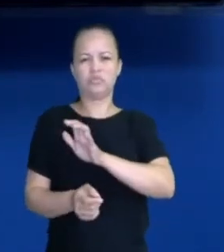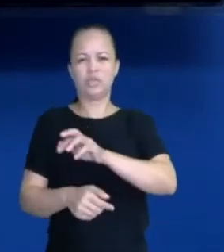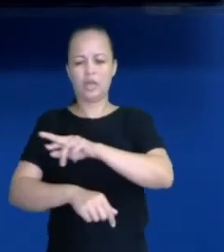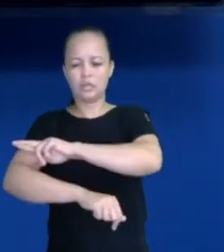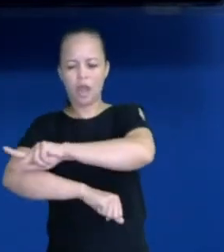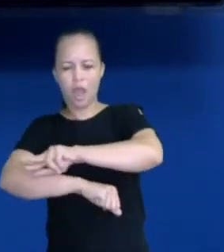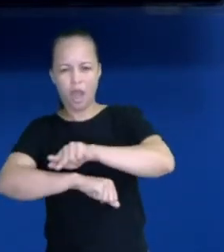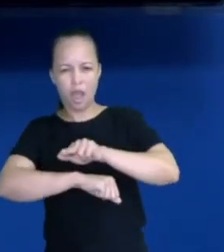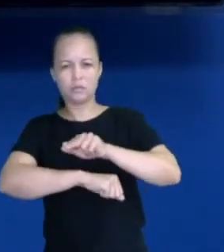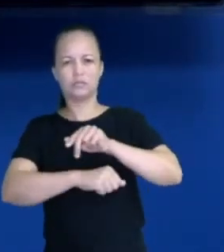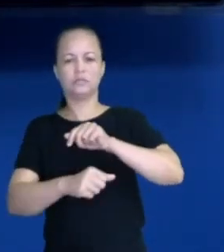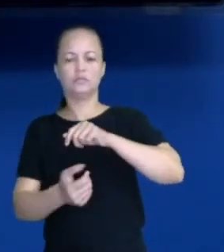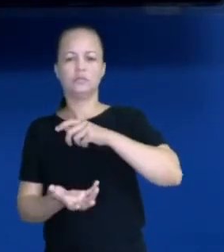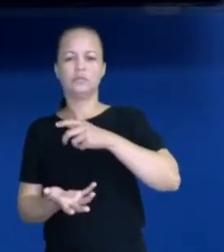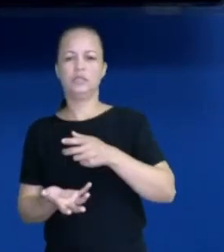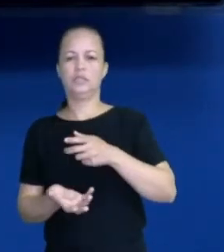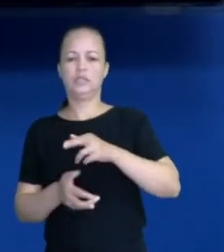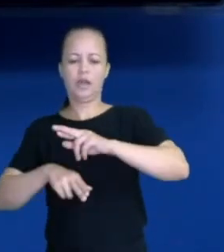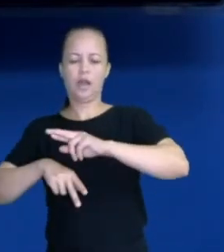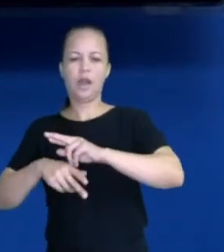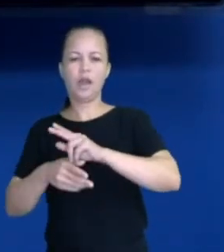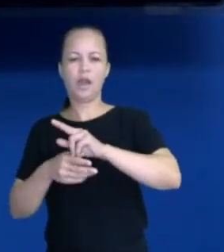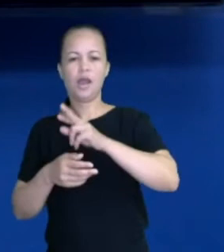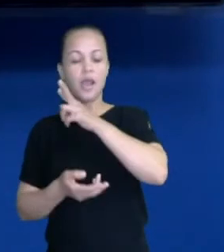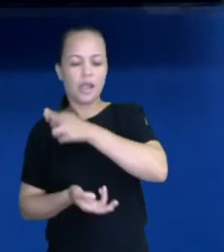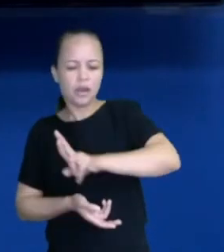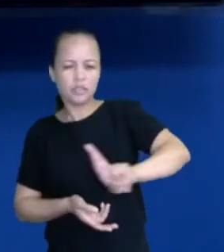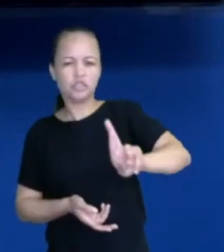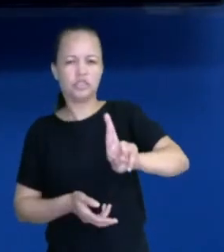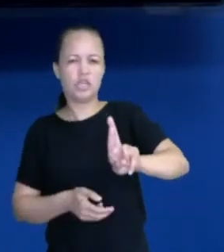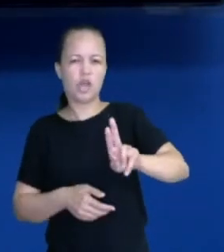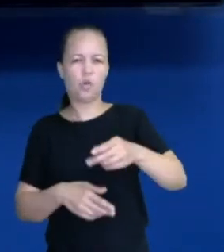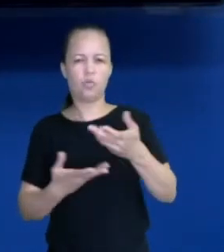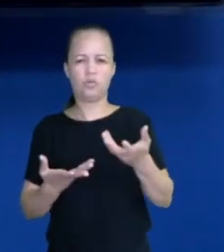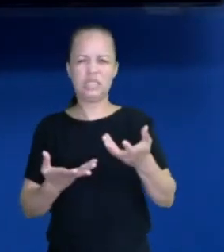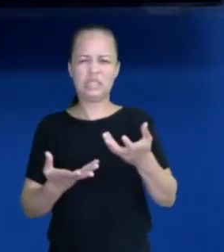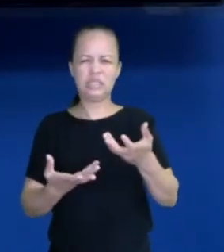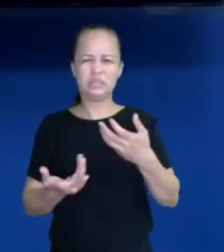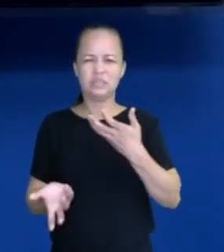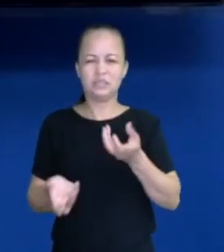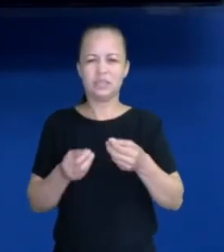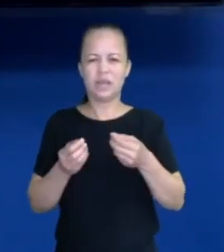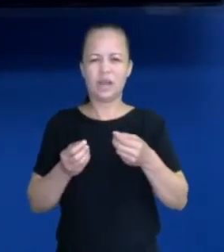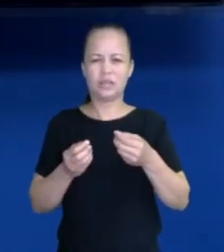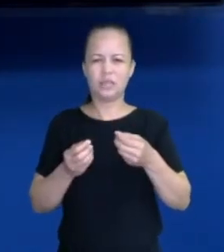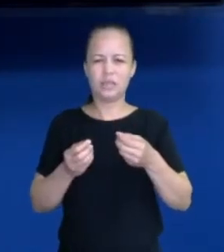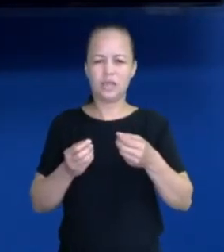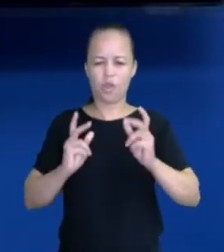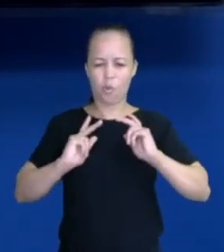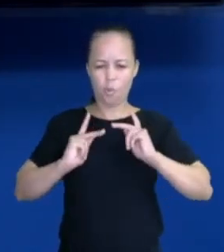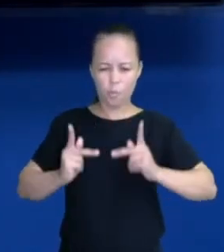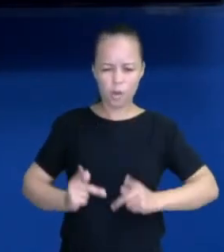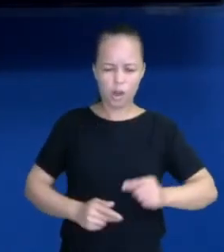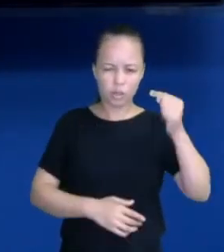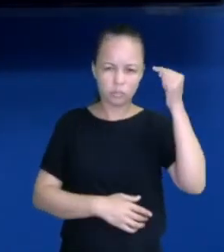que ele pratica? Será que isso é humano de nós fazermos?